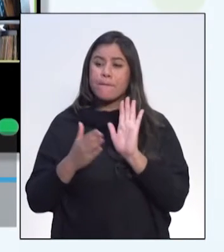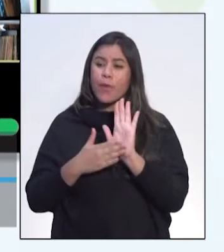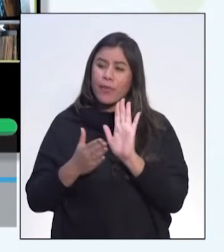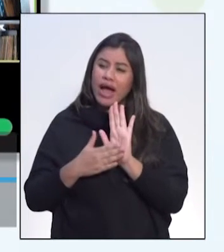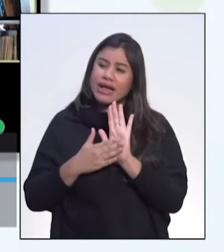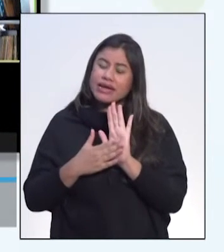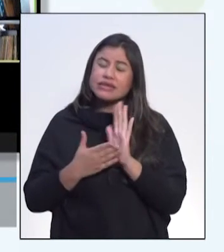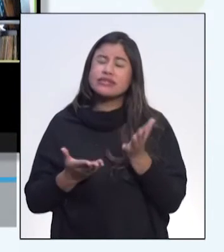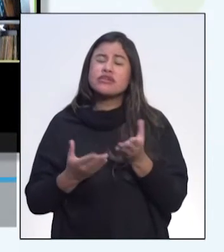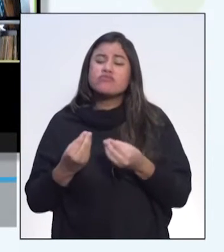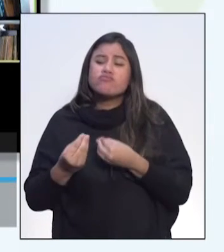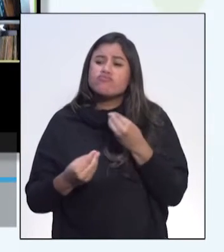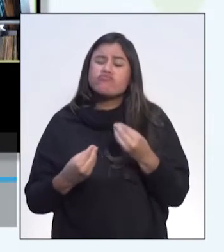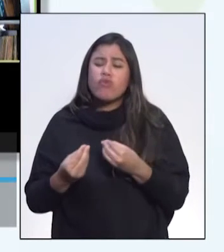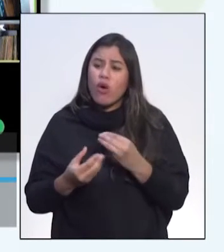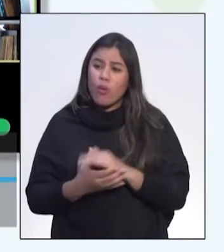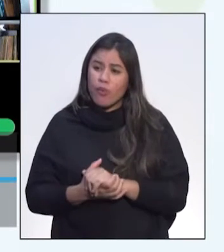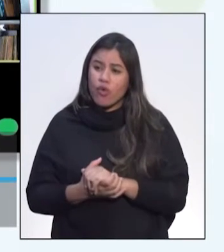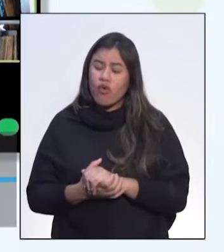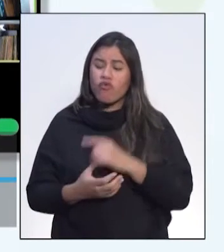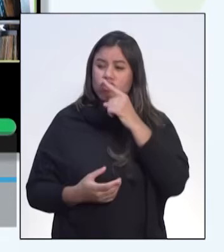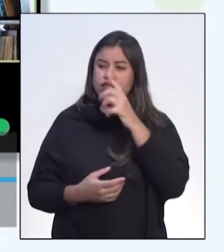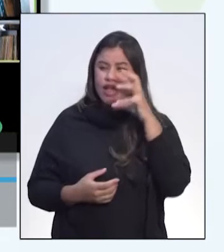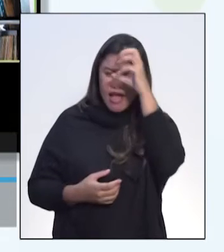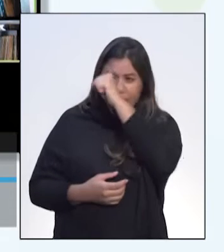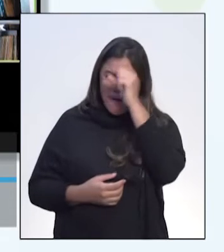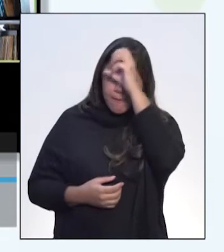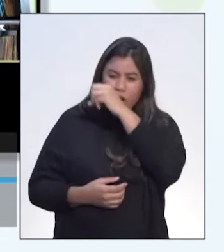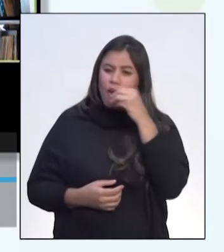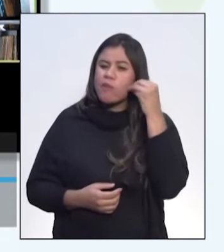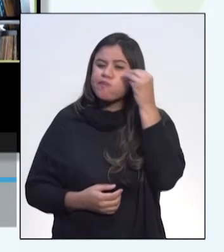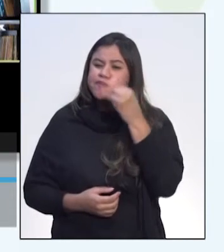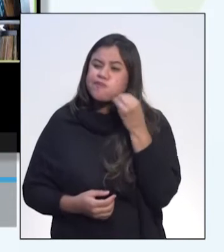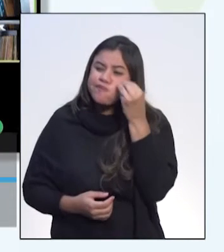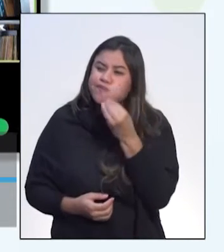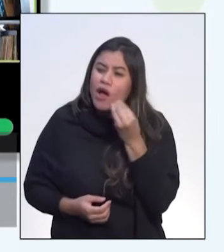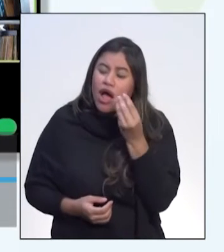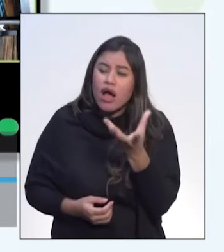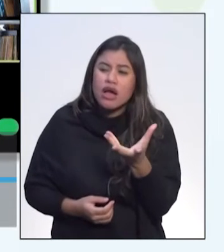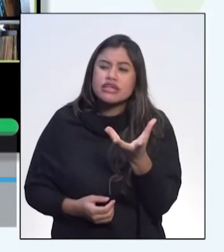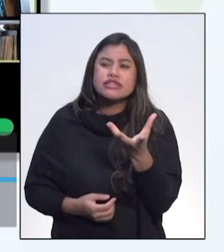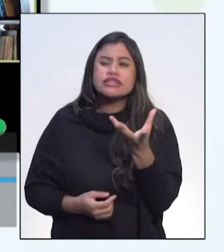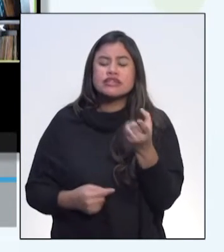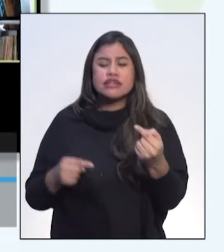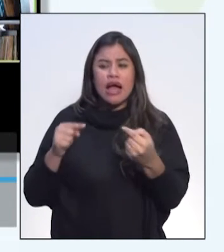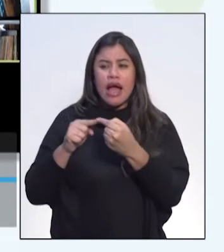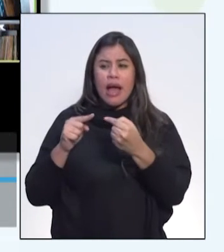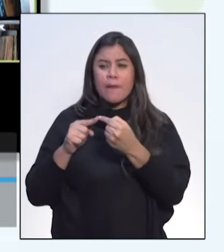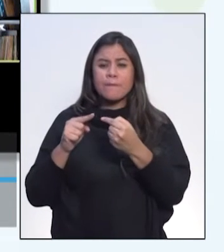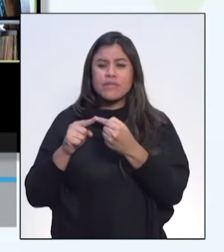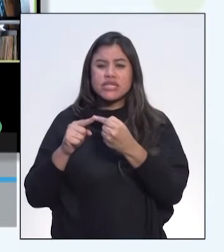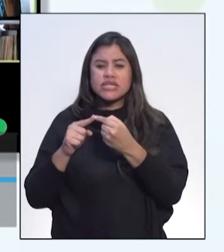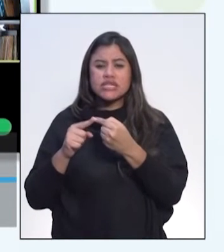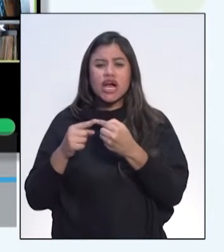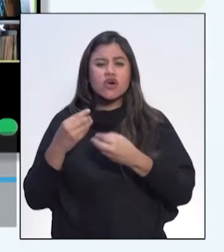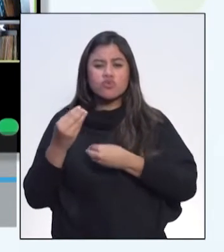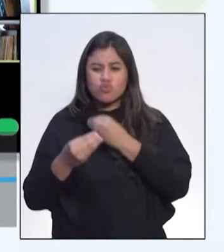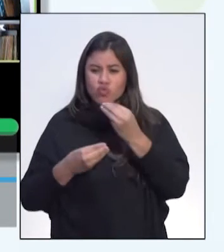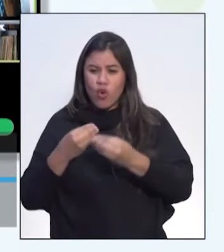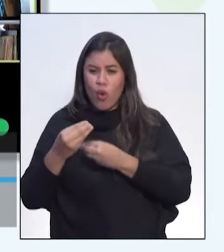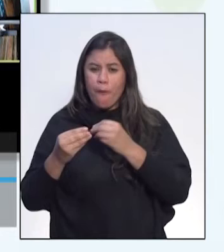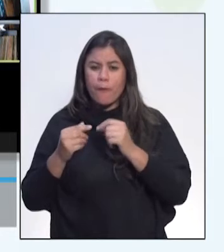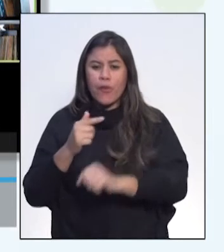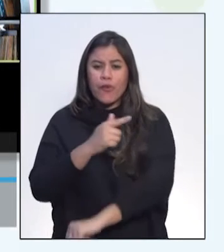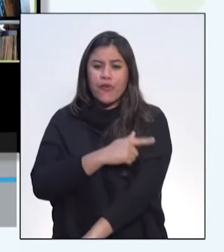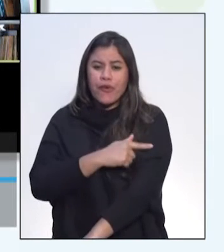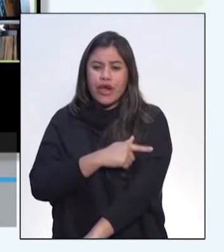leva de aprendizagem, na sua mochila de aprendizagens, dessa experiência no Grêmio